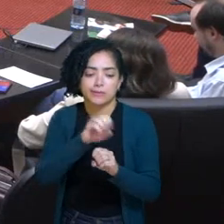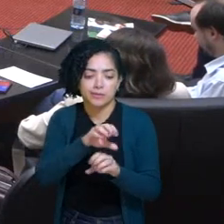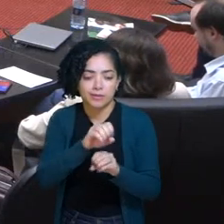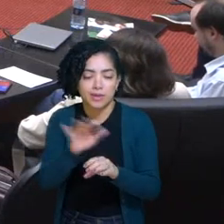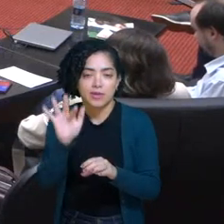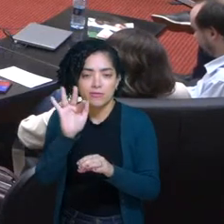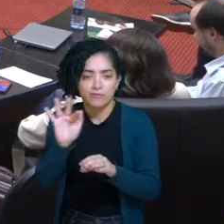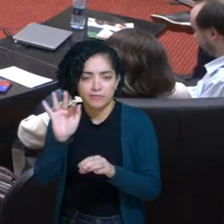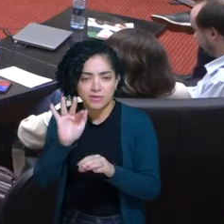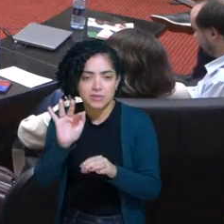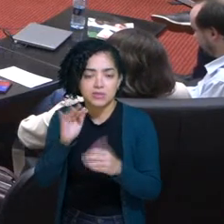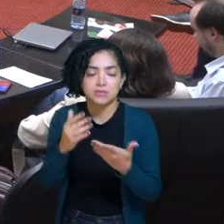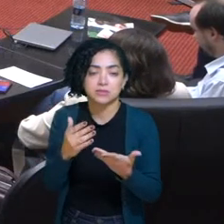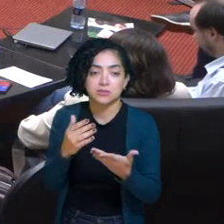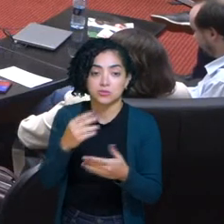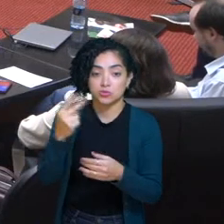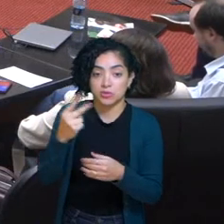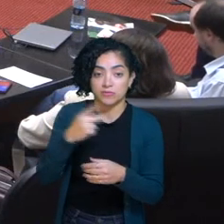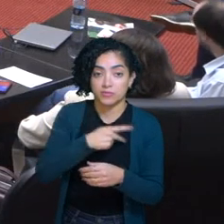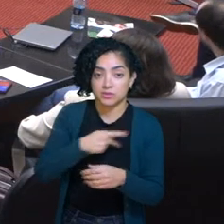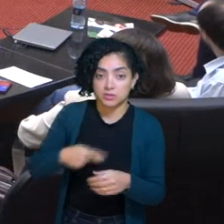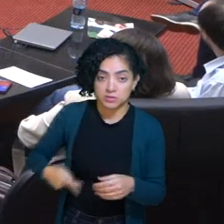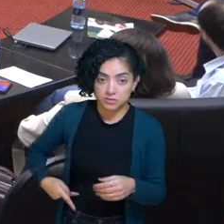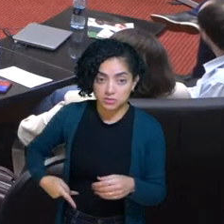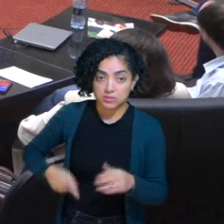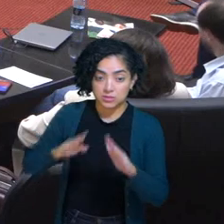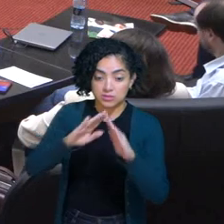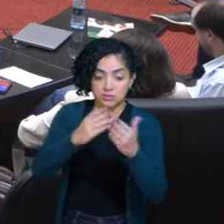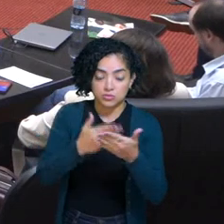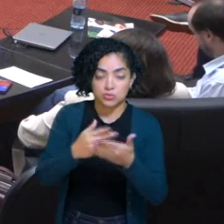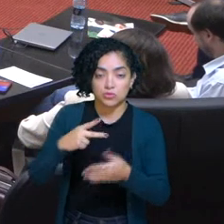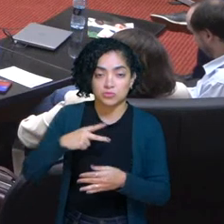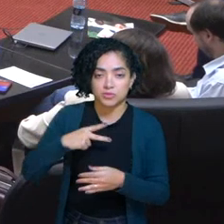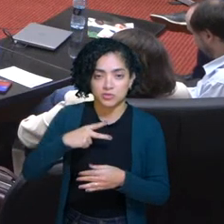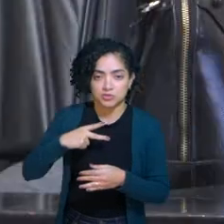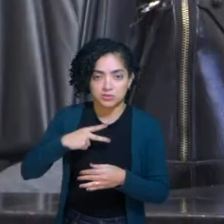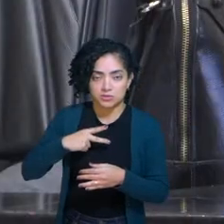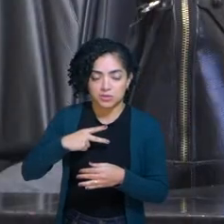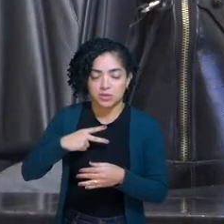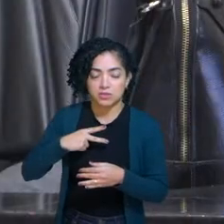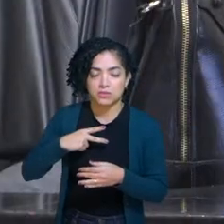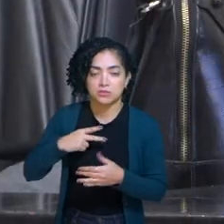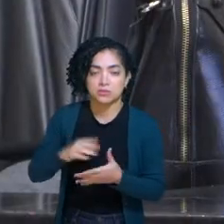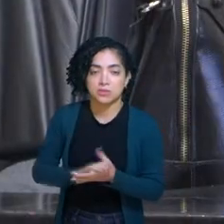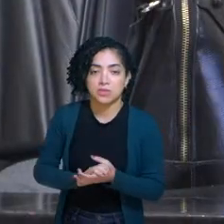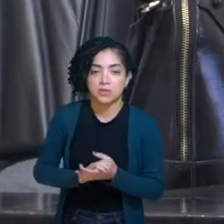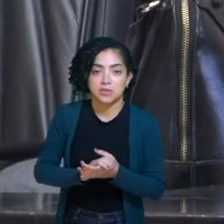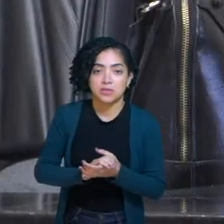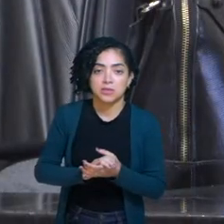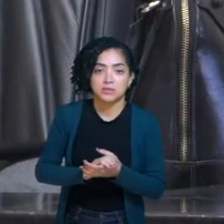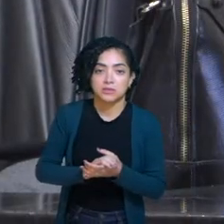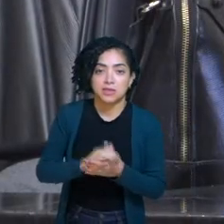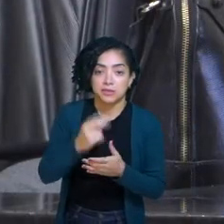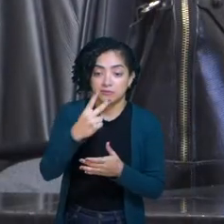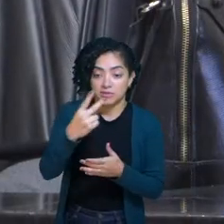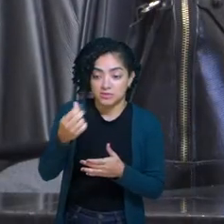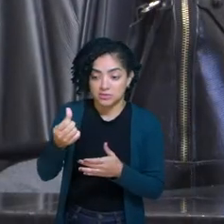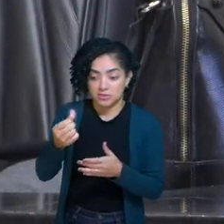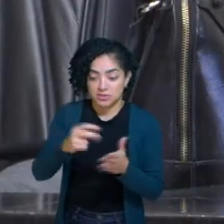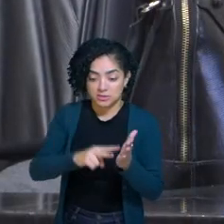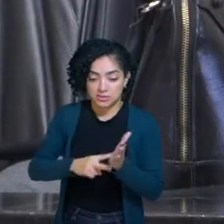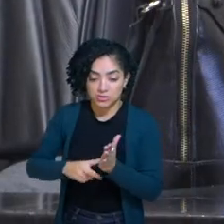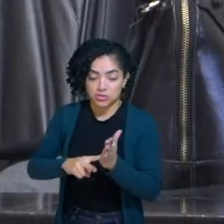na vice-presidência da Federação Nacional das escolas particulares essa Federação tem 26 Sindicatos no Brasil que